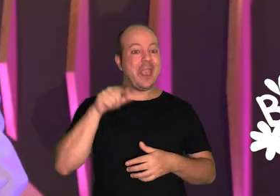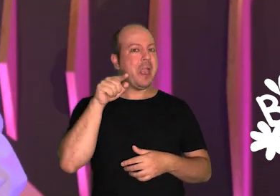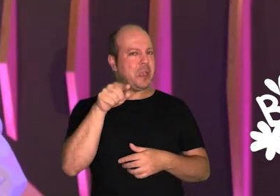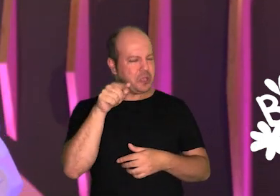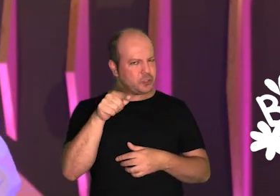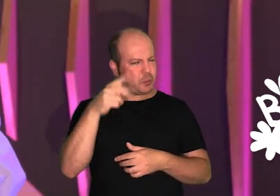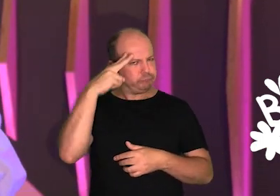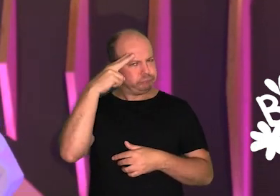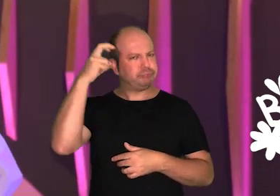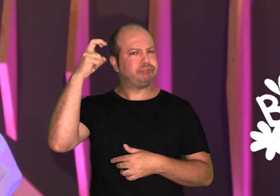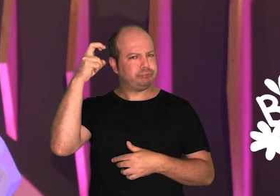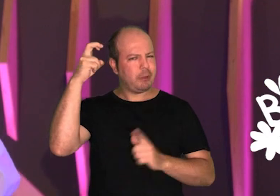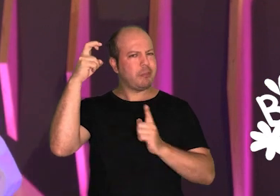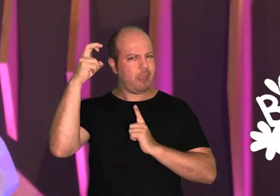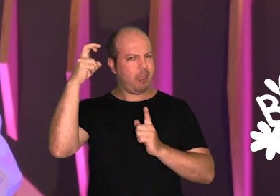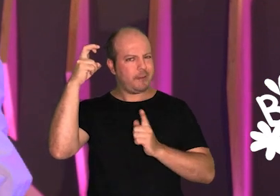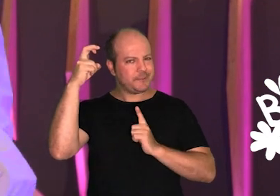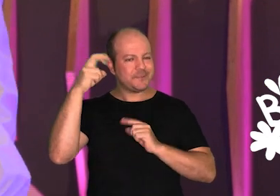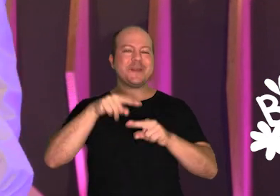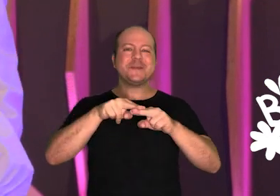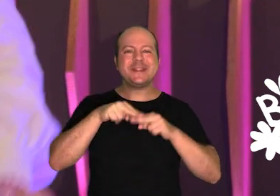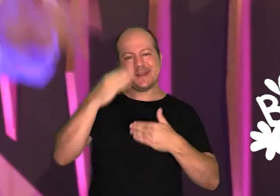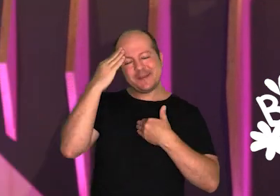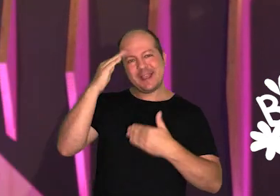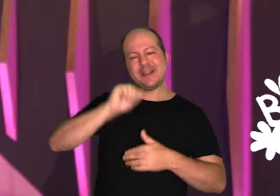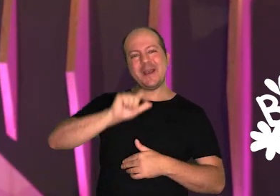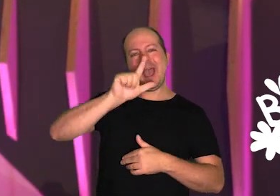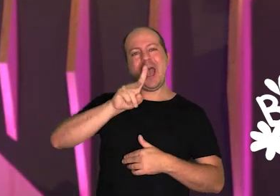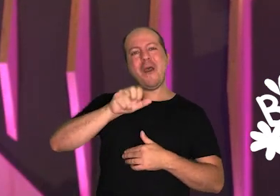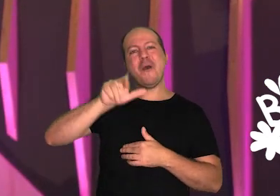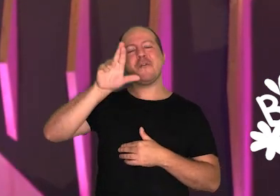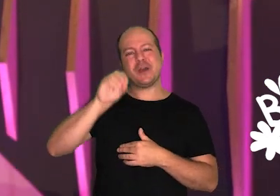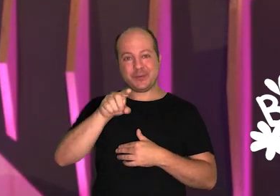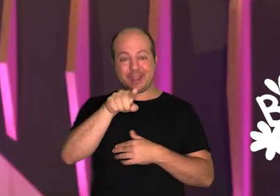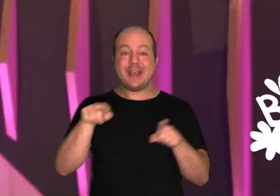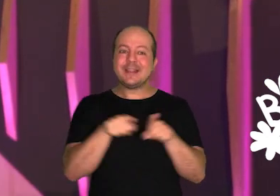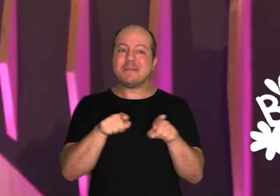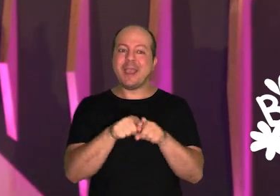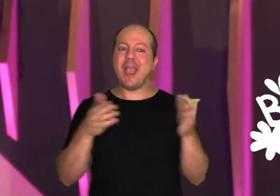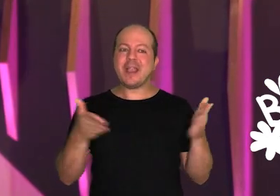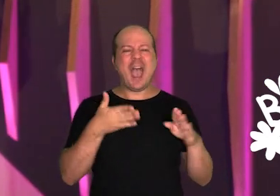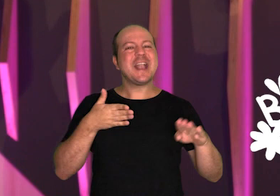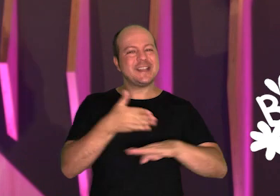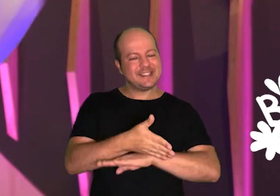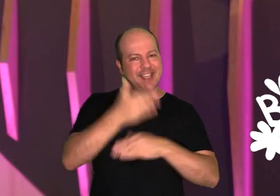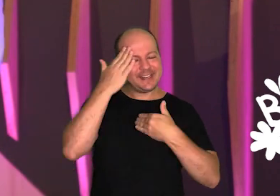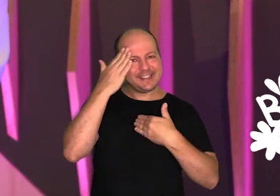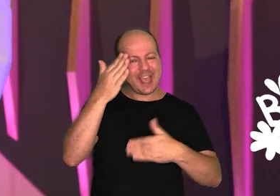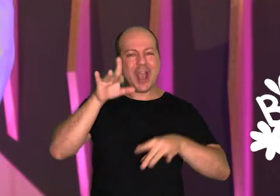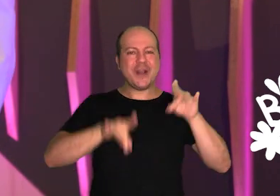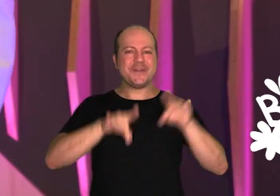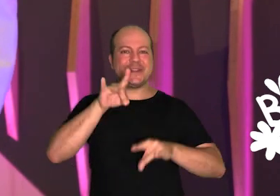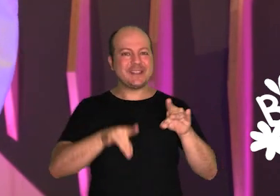é genialidade, chama-se. Muito obrigada, Álvaro, só de antemão, que eu quero entrar já agradecendo você nessa